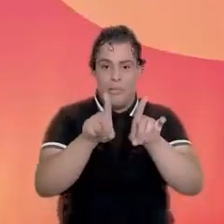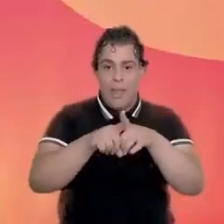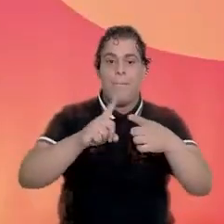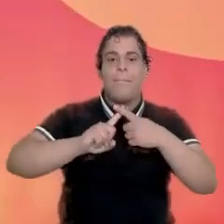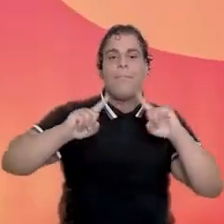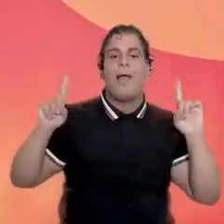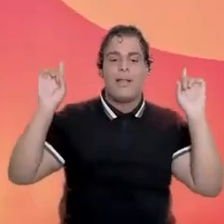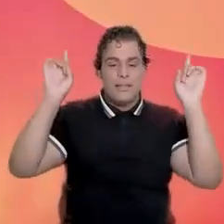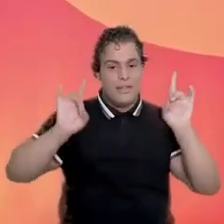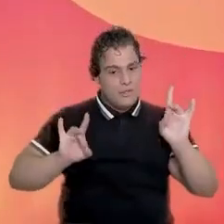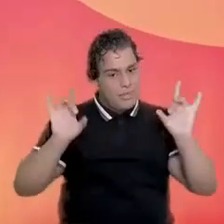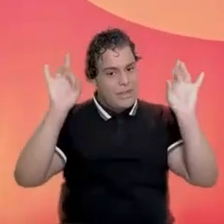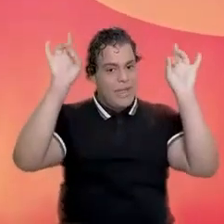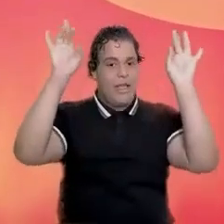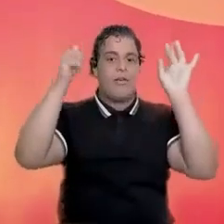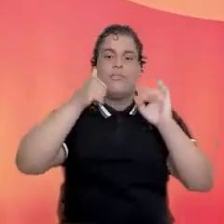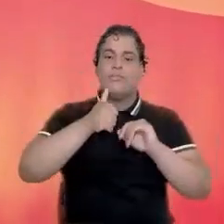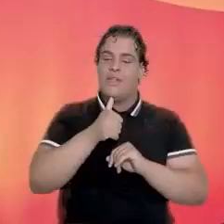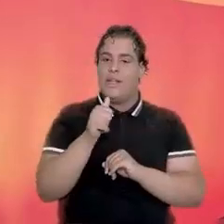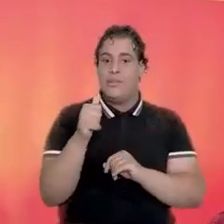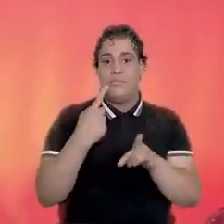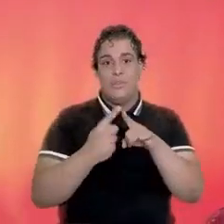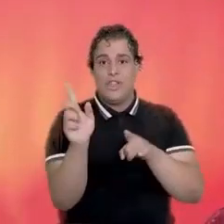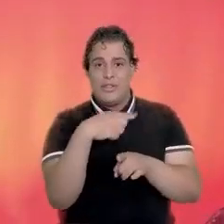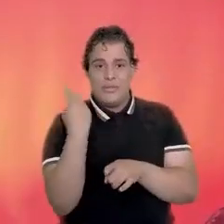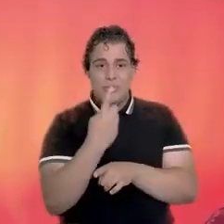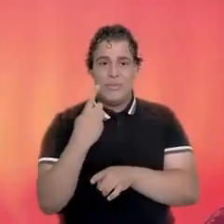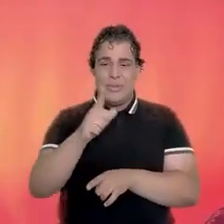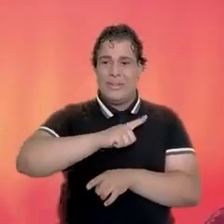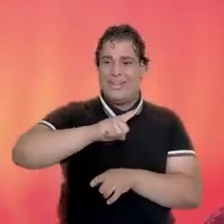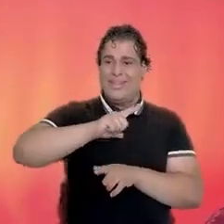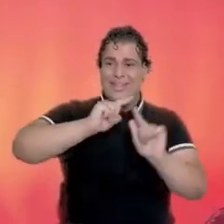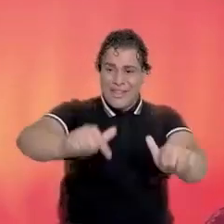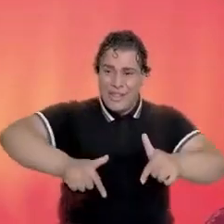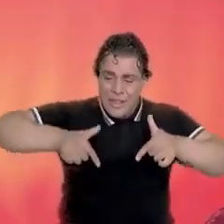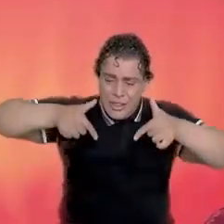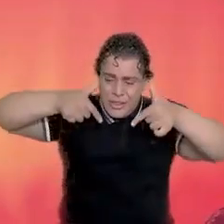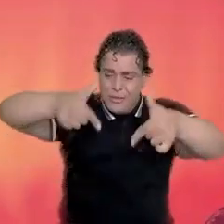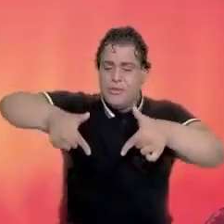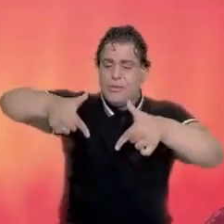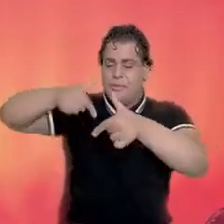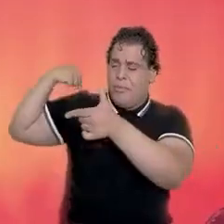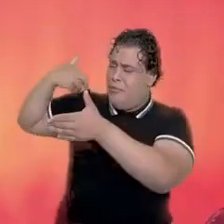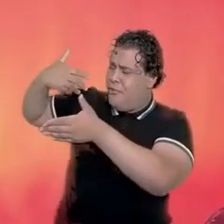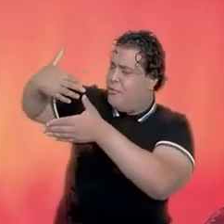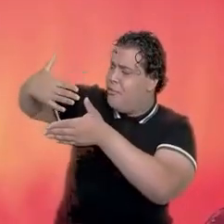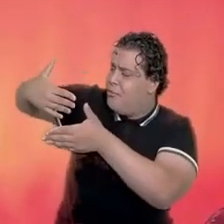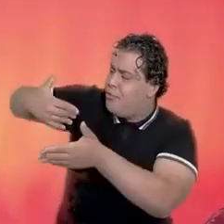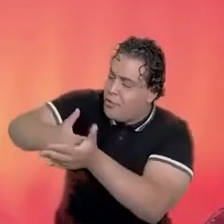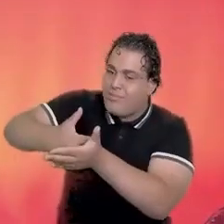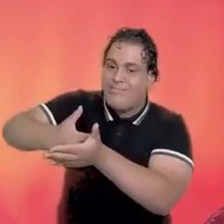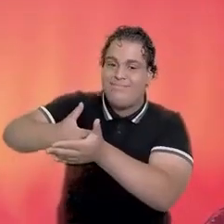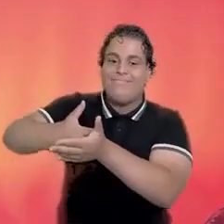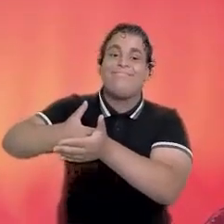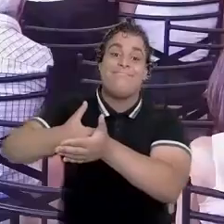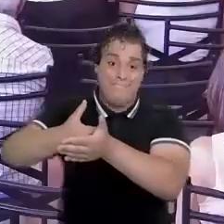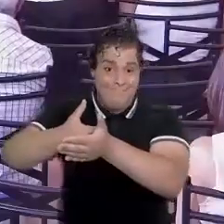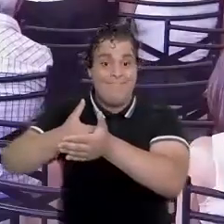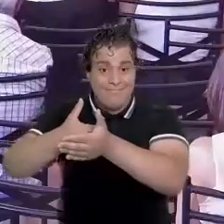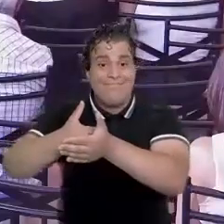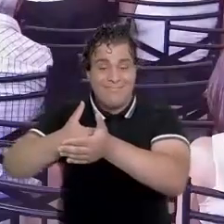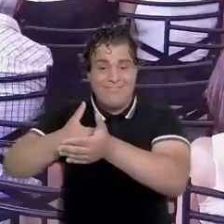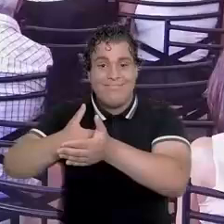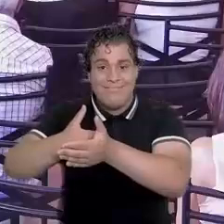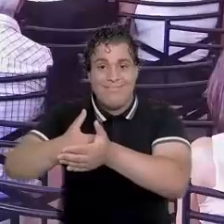em especial nós que passamos por tantas coisas, lutamos muito para chegar aonde chegamos, o caso nós